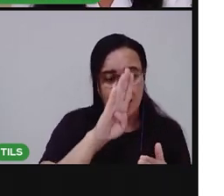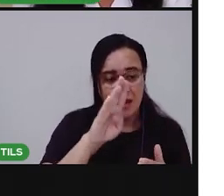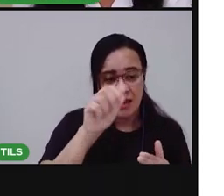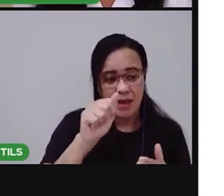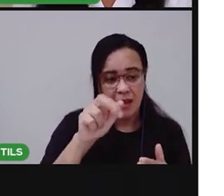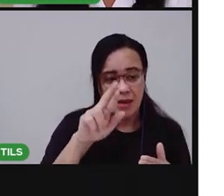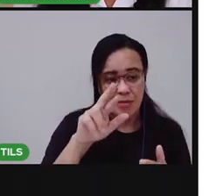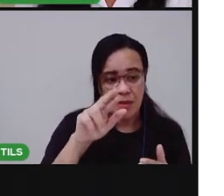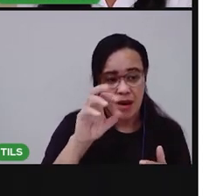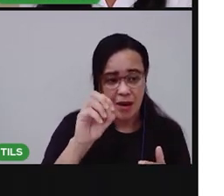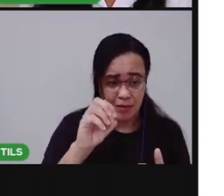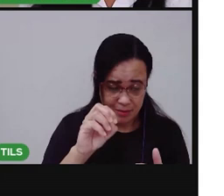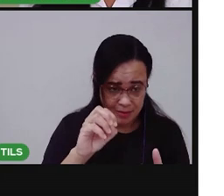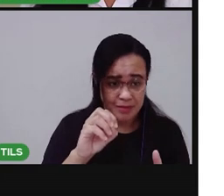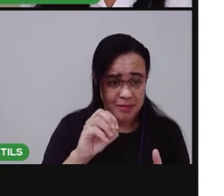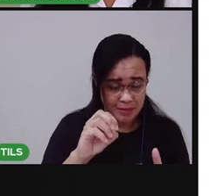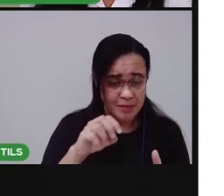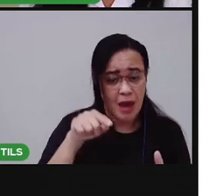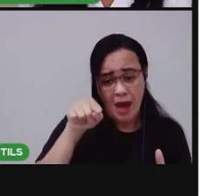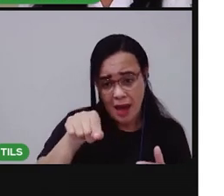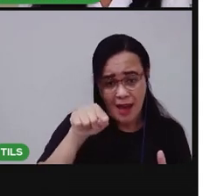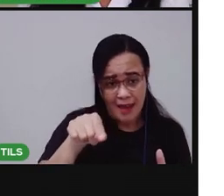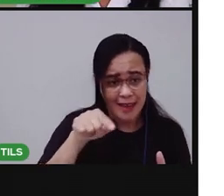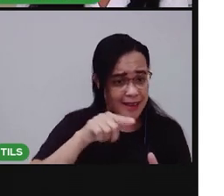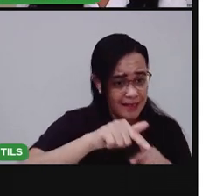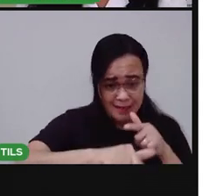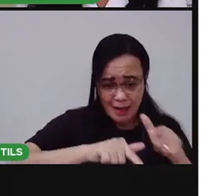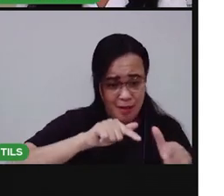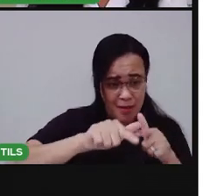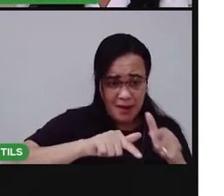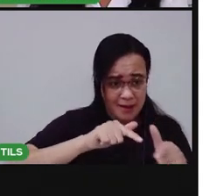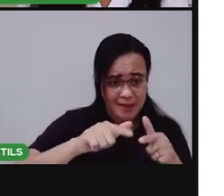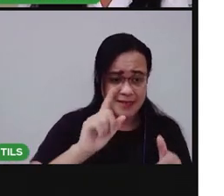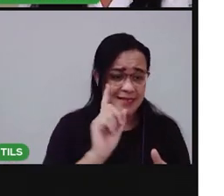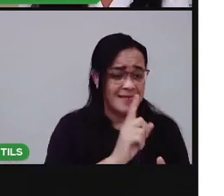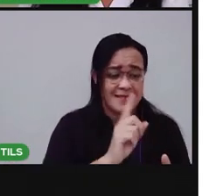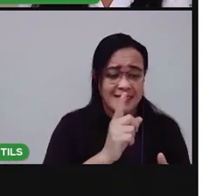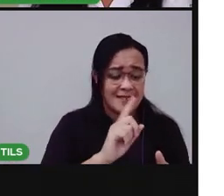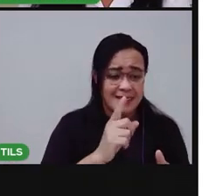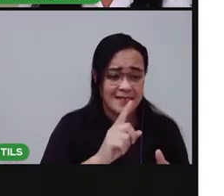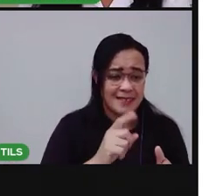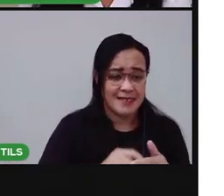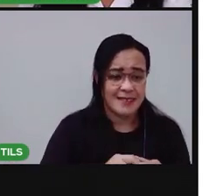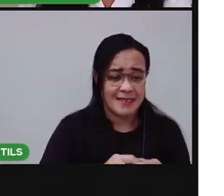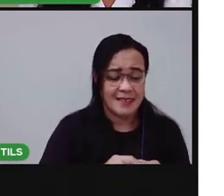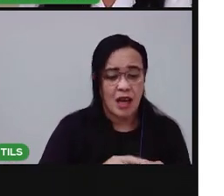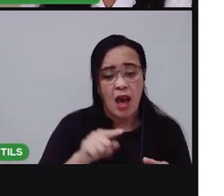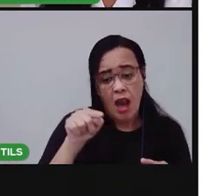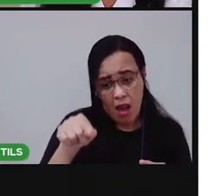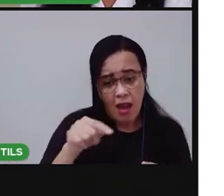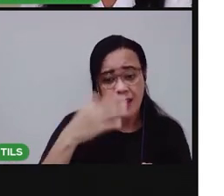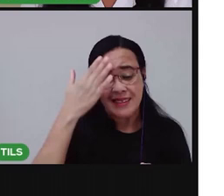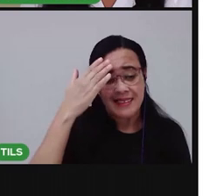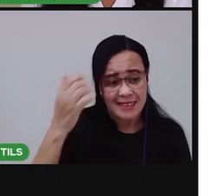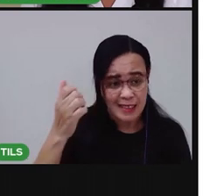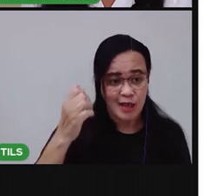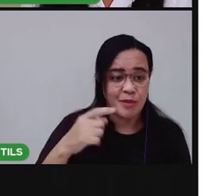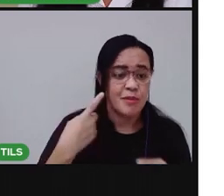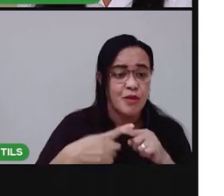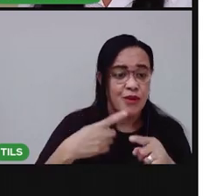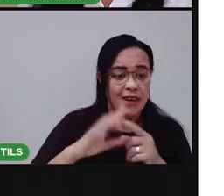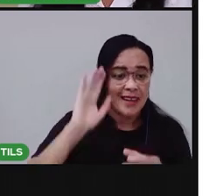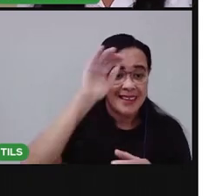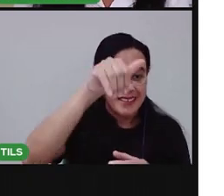ele não trabalha. É uma atividade que ele faz ali, é uma coisa mecânica,